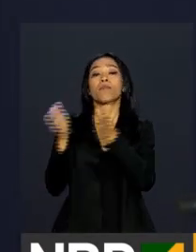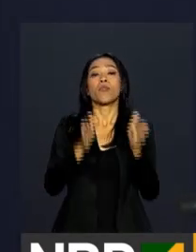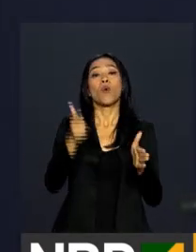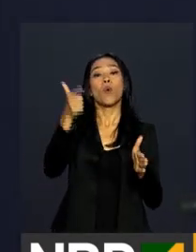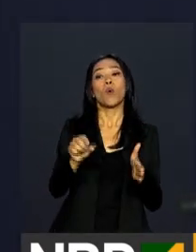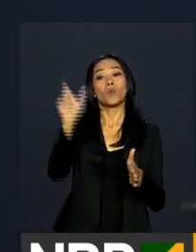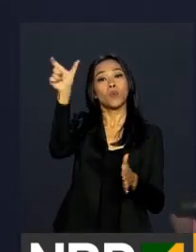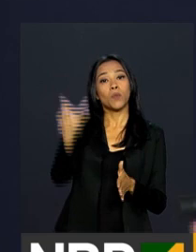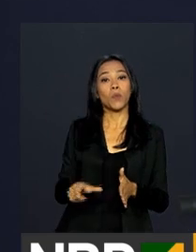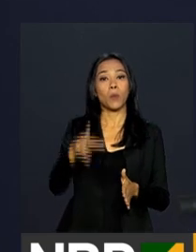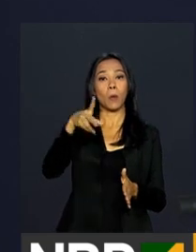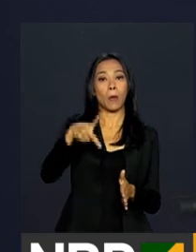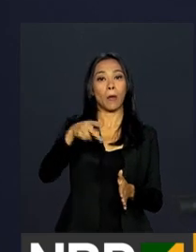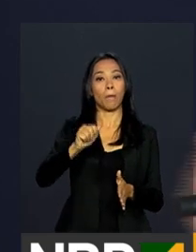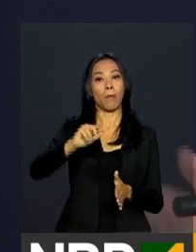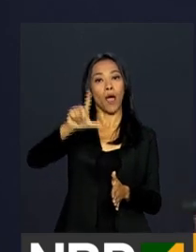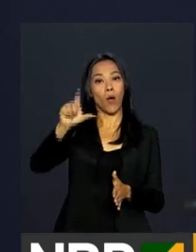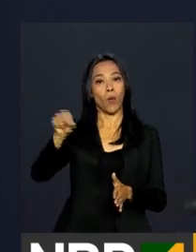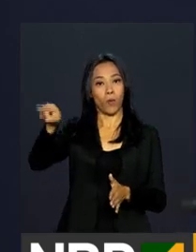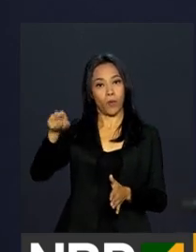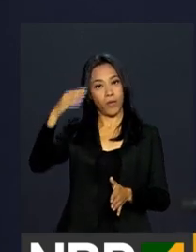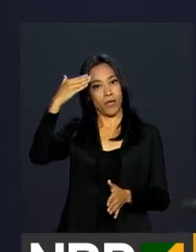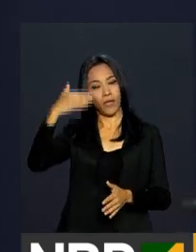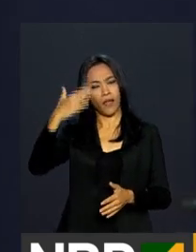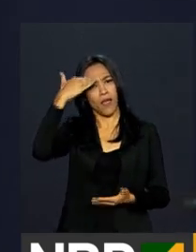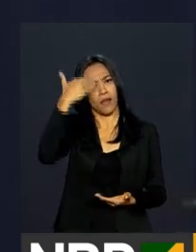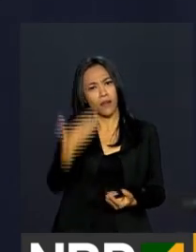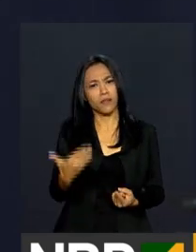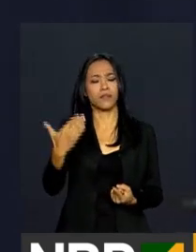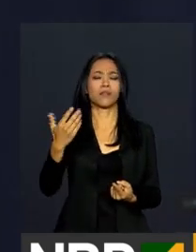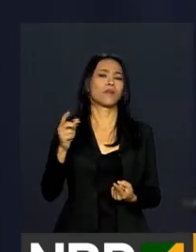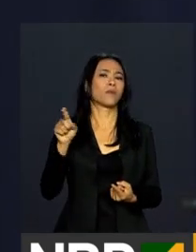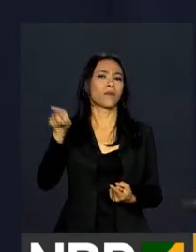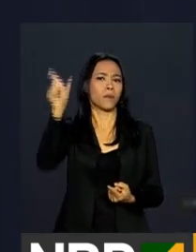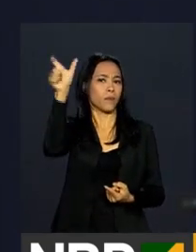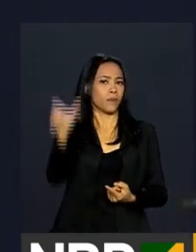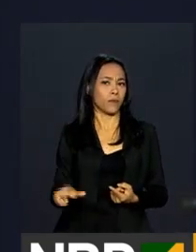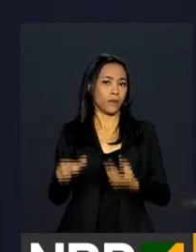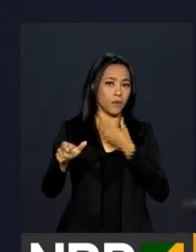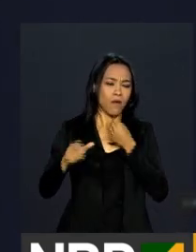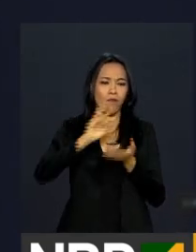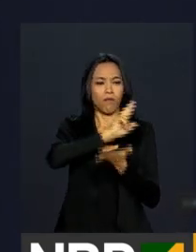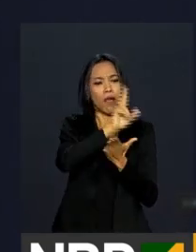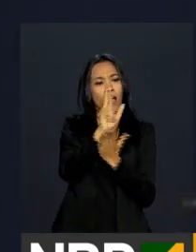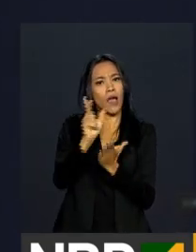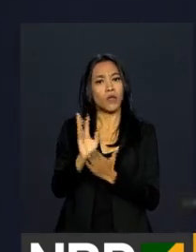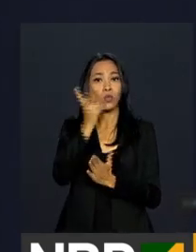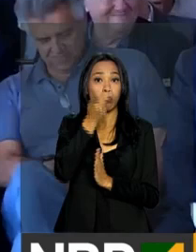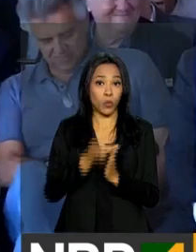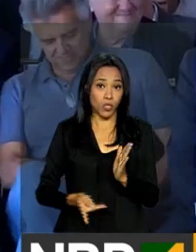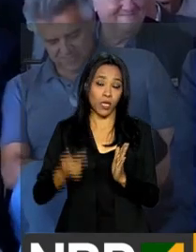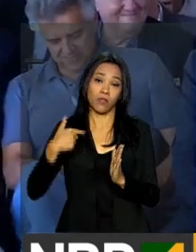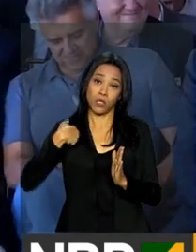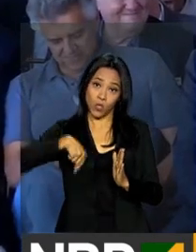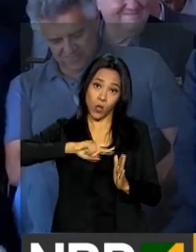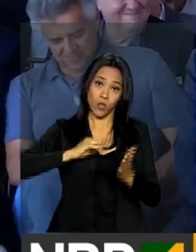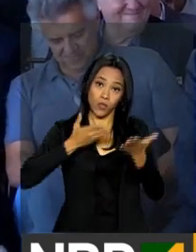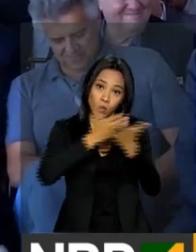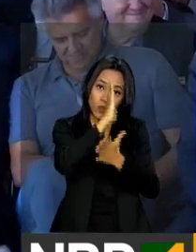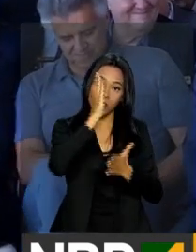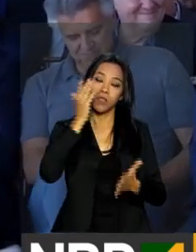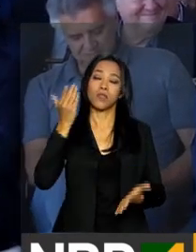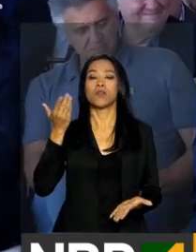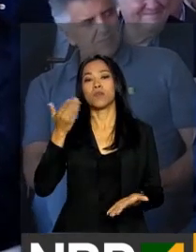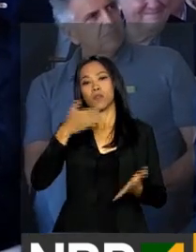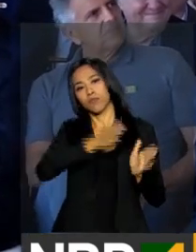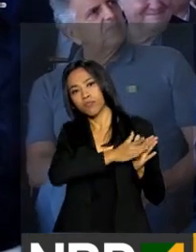Piau. Você viu que o Paulo Piau agradeceu Marcos Montes inúmeros projetos que nós aprovamos, gestos que nós